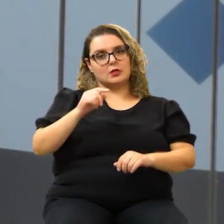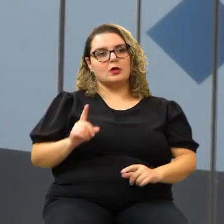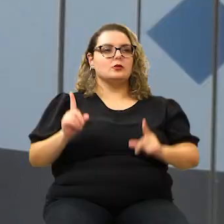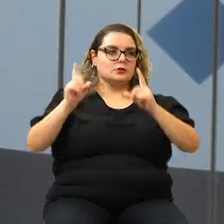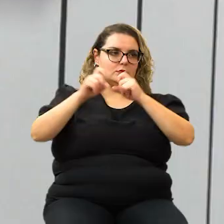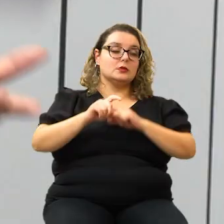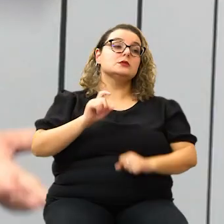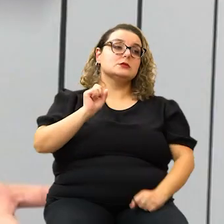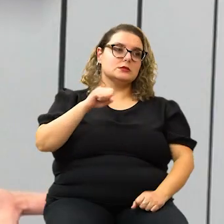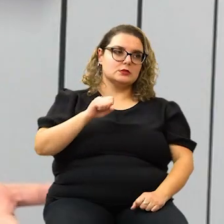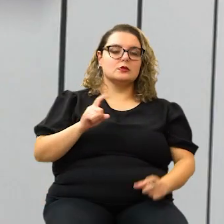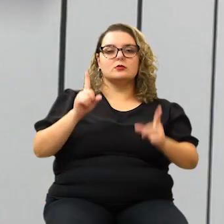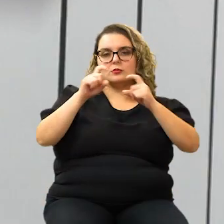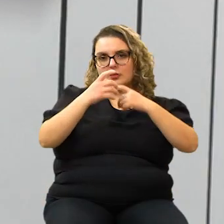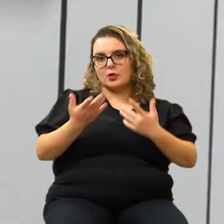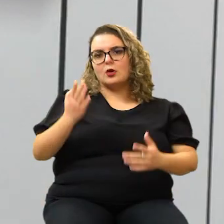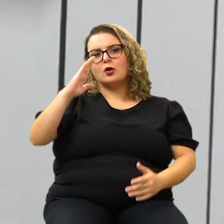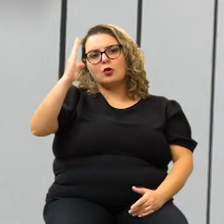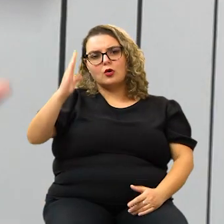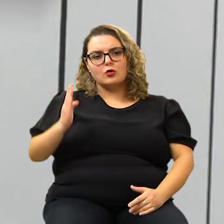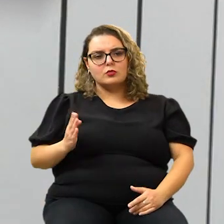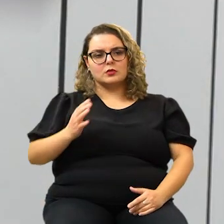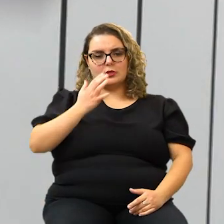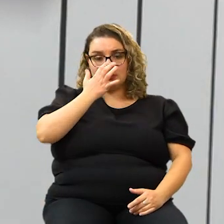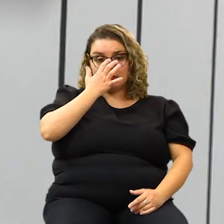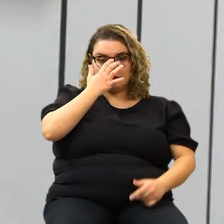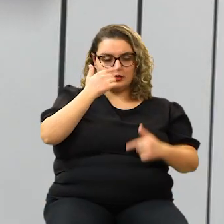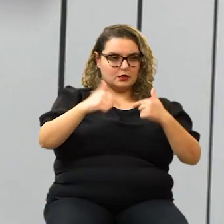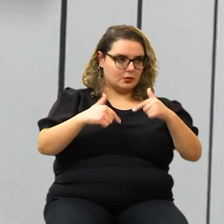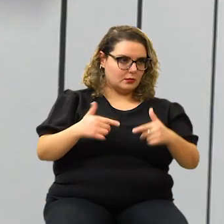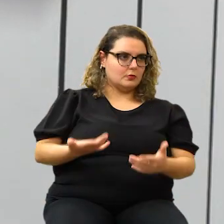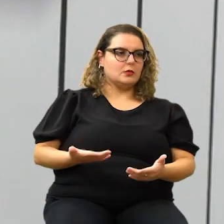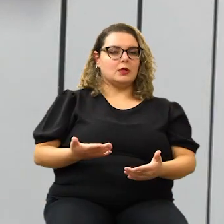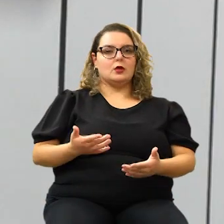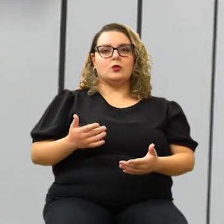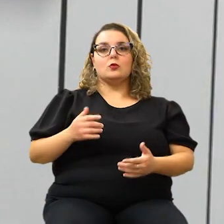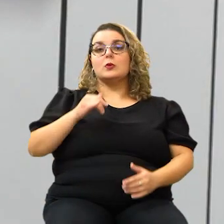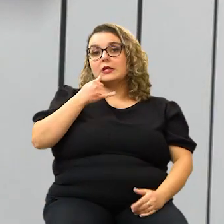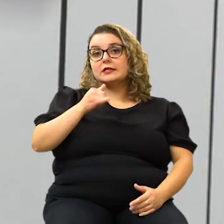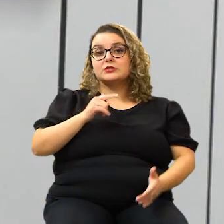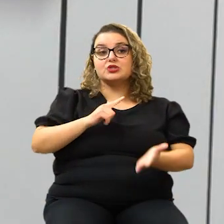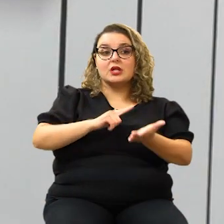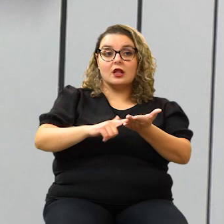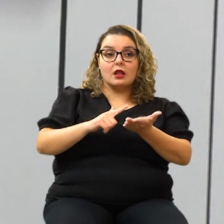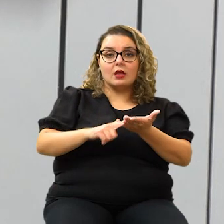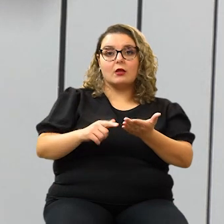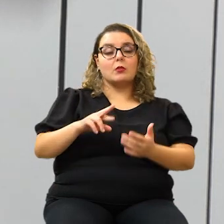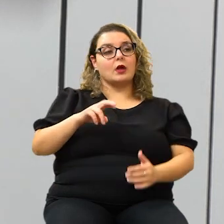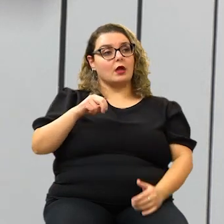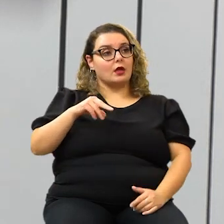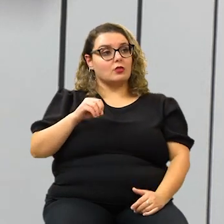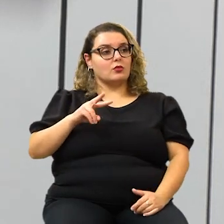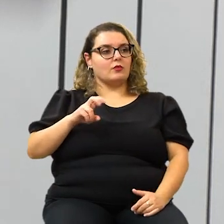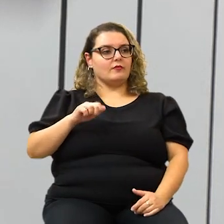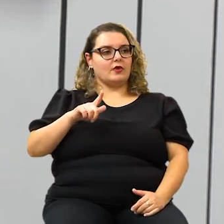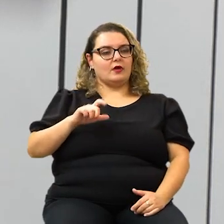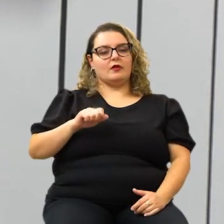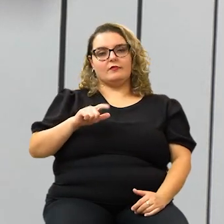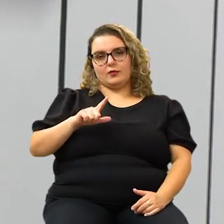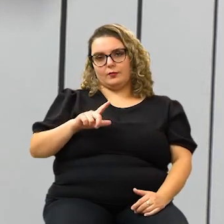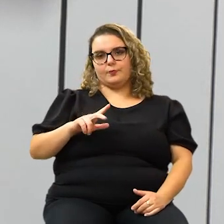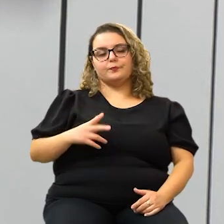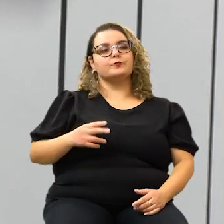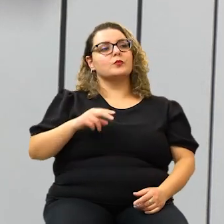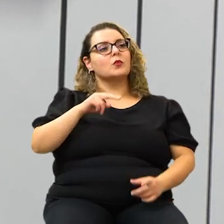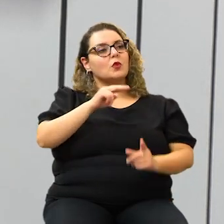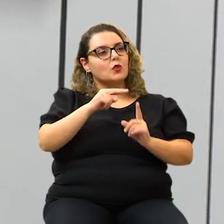um desafio. Apesar do Brasil trabalhar aí com energia renovável, energia limpa, né? No seu ponto de vista, o Brasil